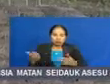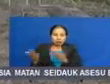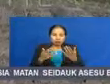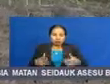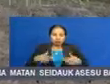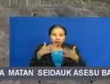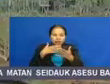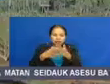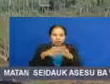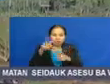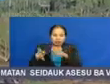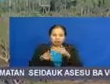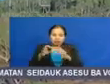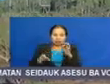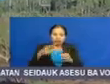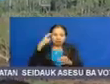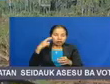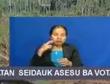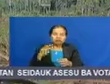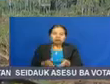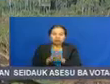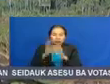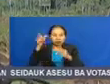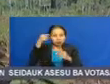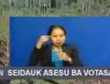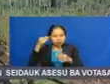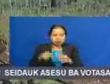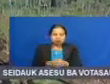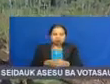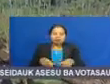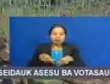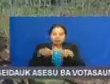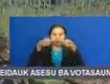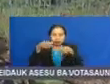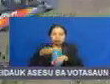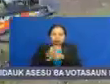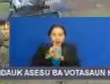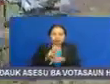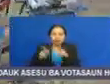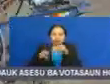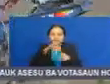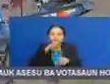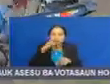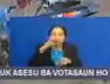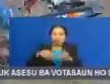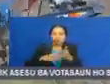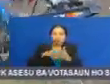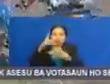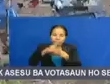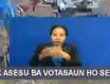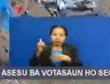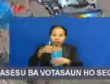povo. Além de né, Ramos Horta mos russo, a do governo fo crédito ba povo agricultor Sira, onde desenvolve Sira de an